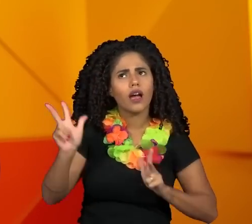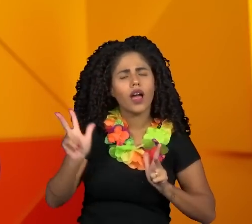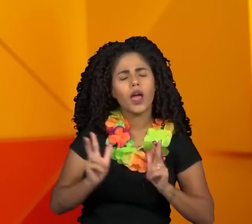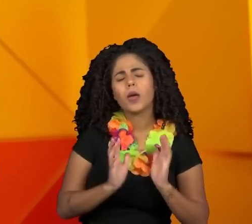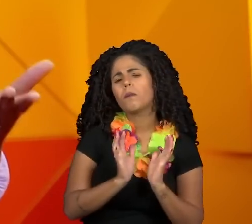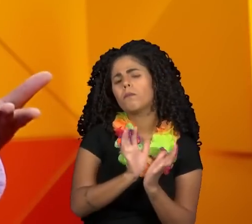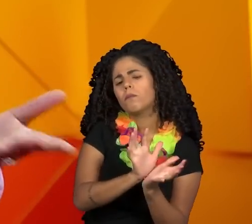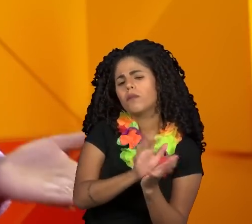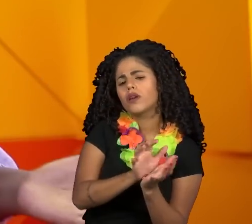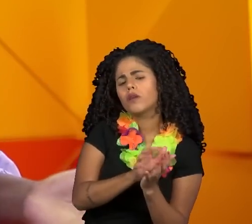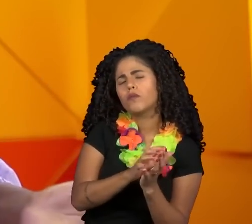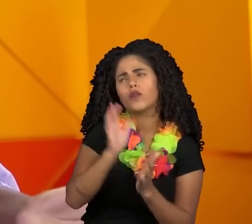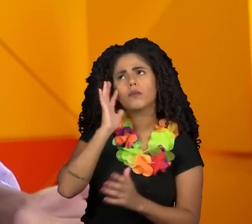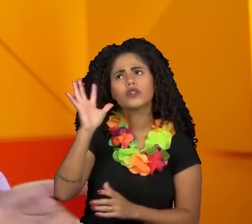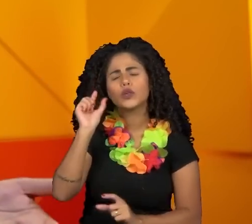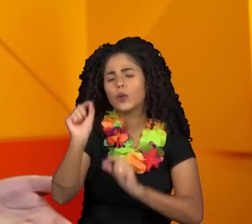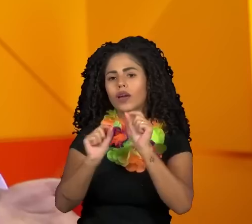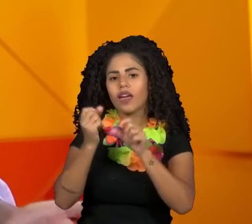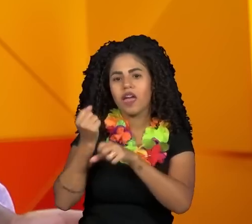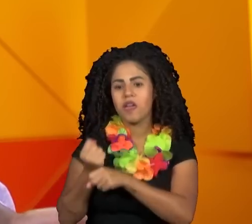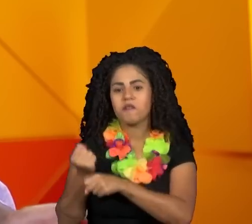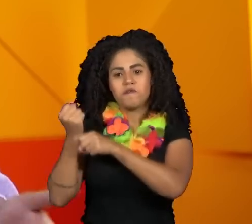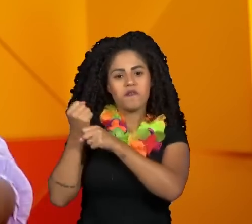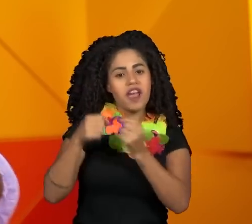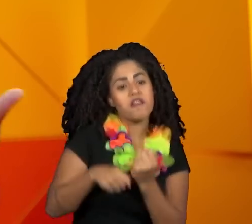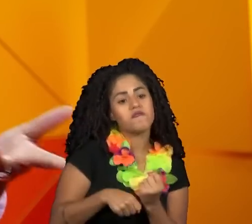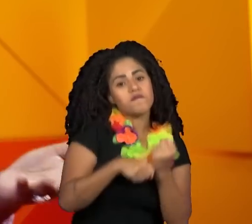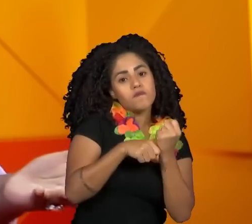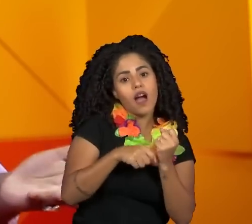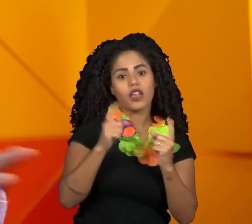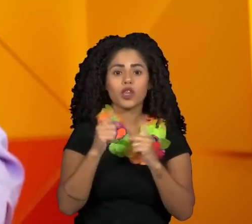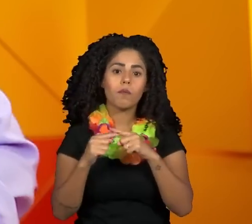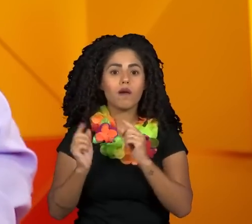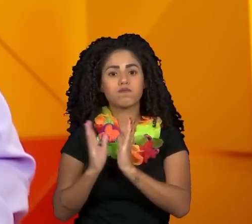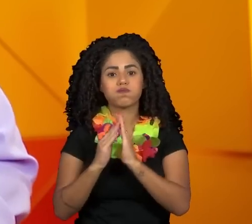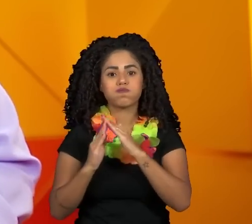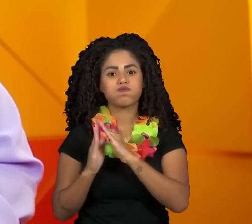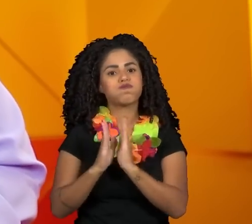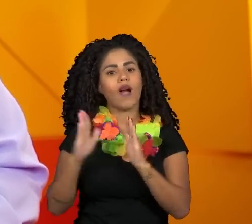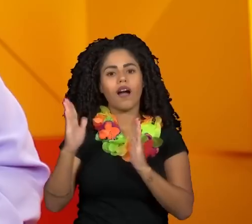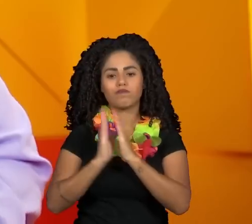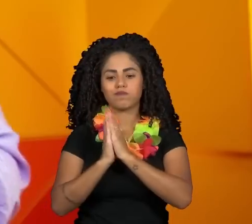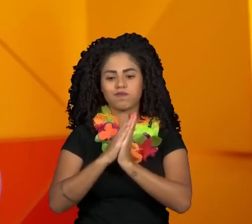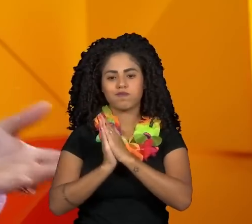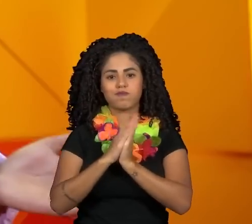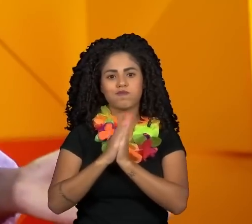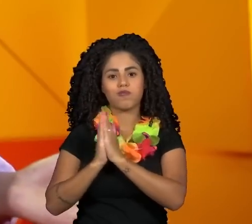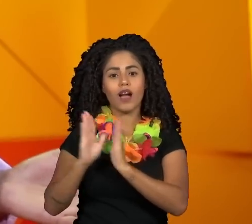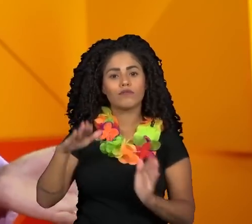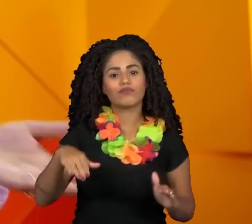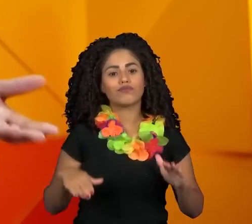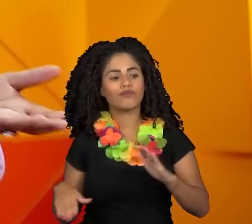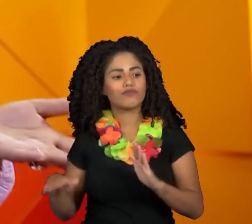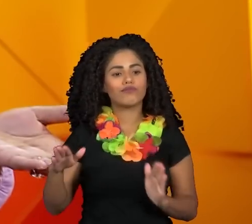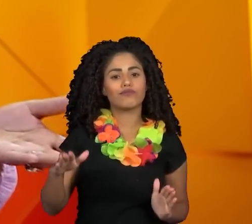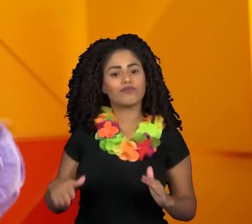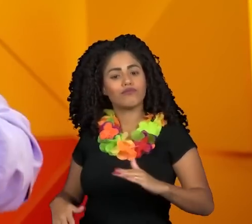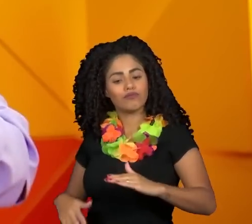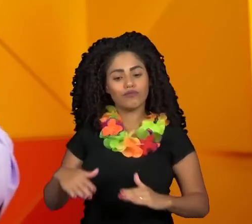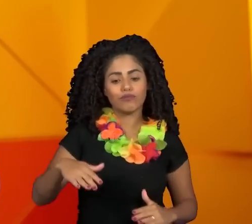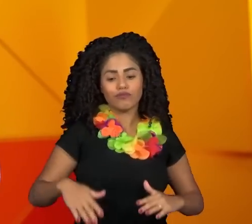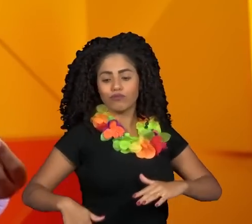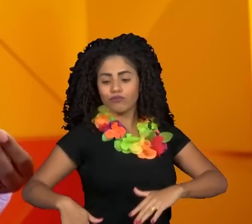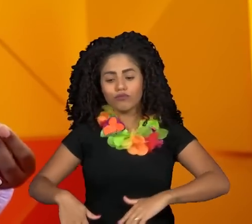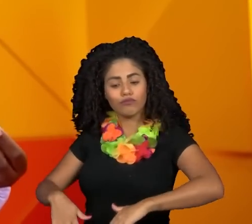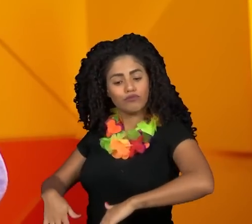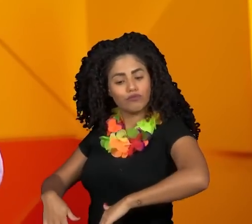à mente? Claro, frevo, maracatu, bonecos gigantes de Olinda. E o carnaval pernambucano tem mesmo